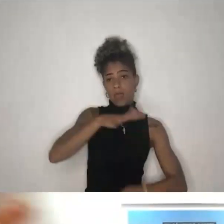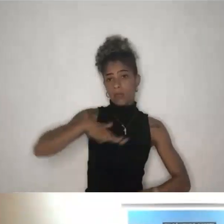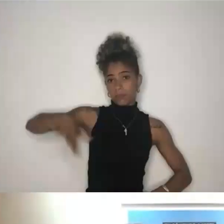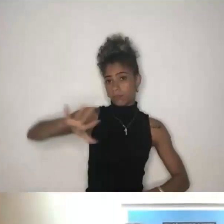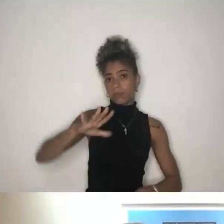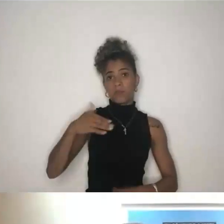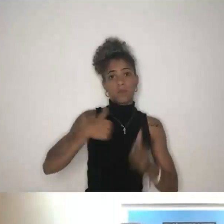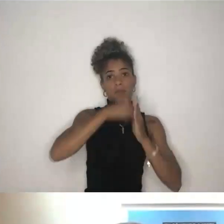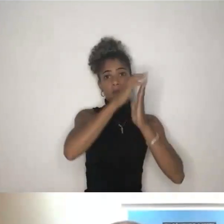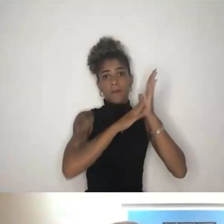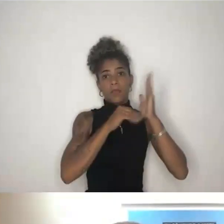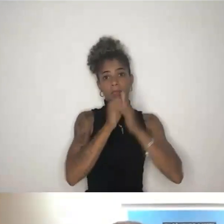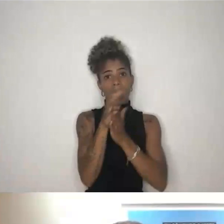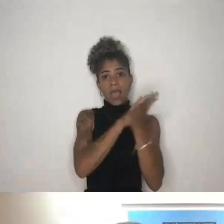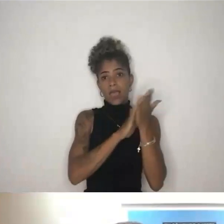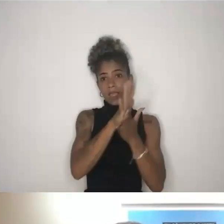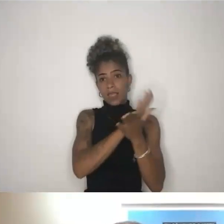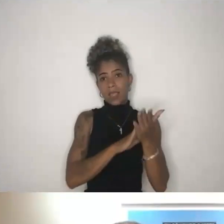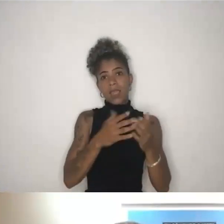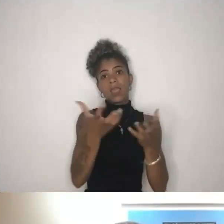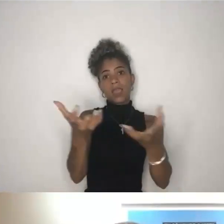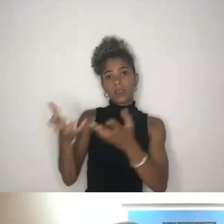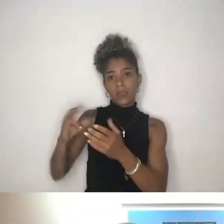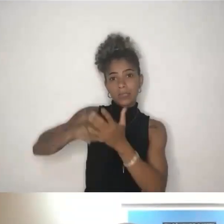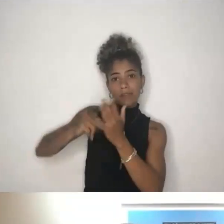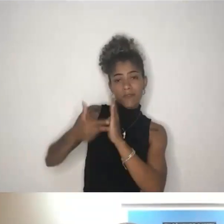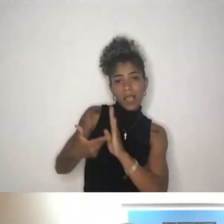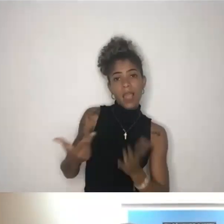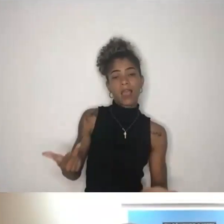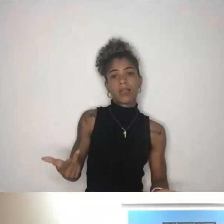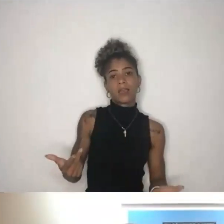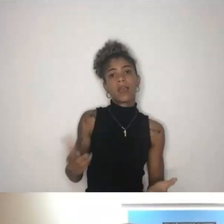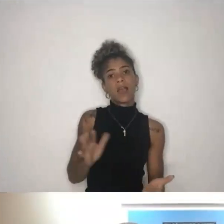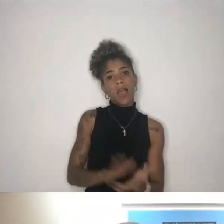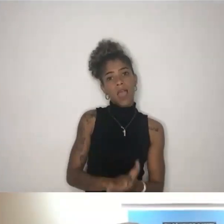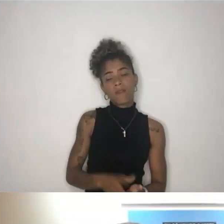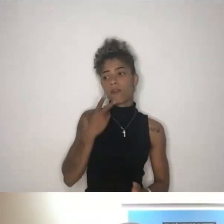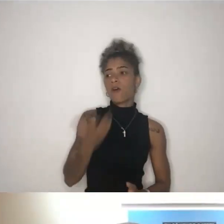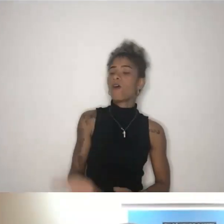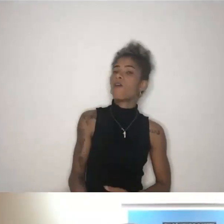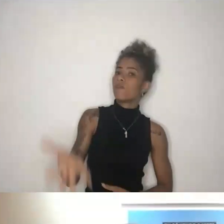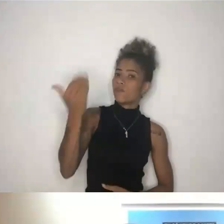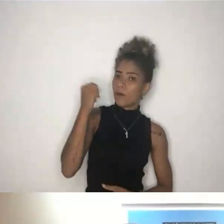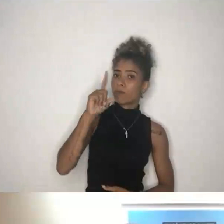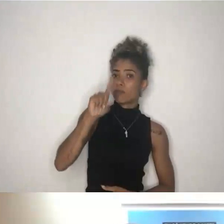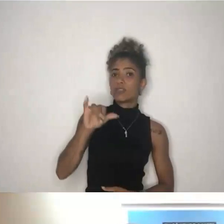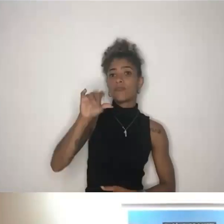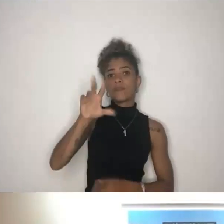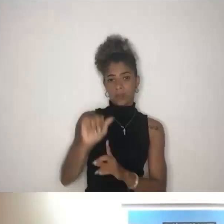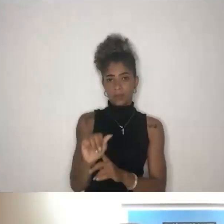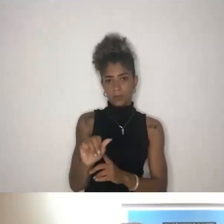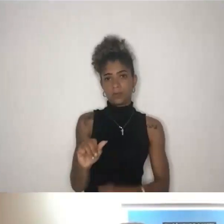iam pintar a bandeira do Brasil e a gente queria ressignificar Então é o André e falou Pô vamos no Chiva e